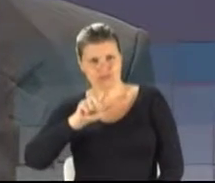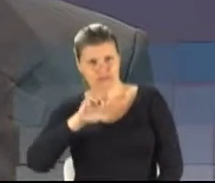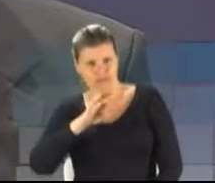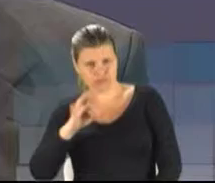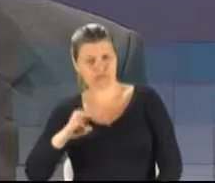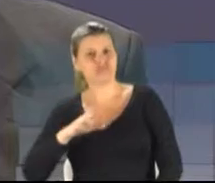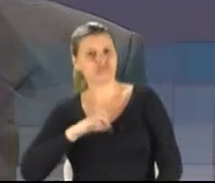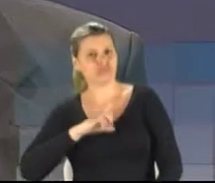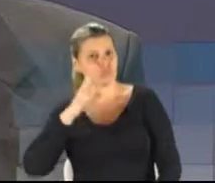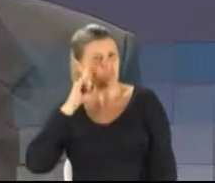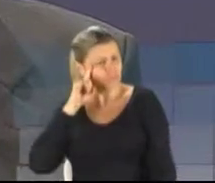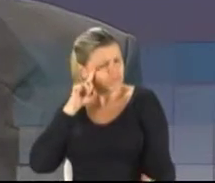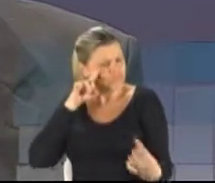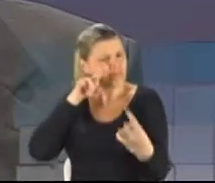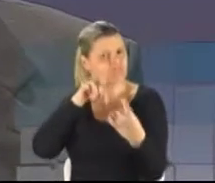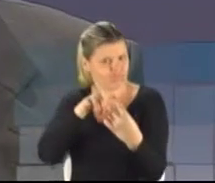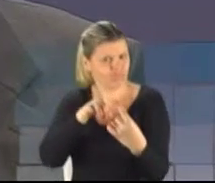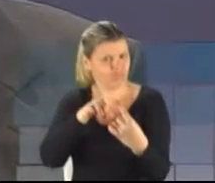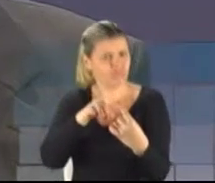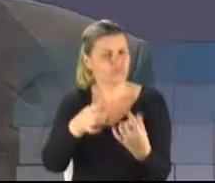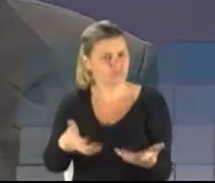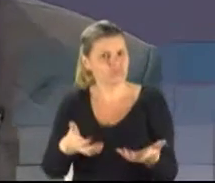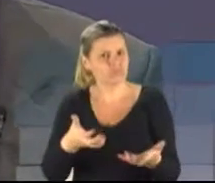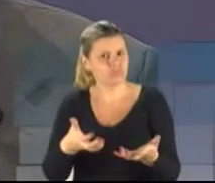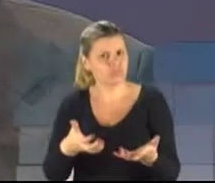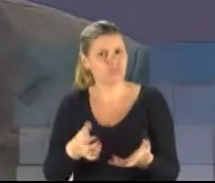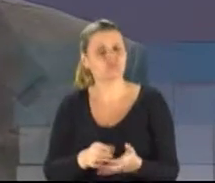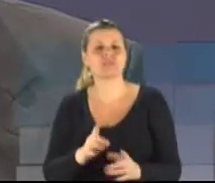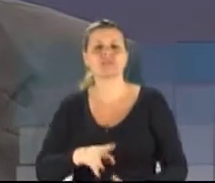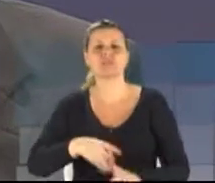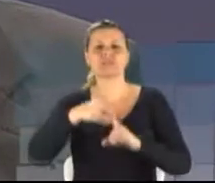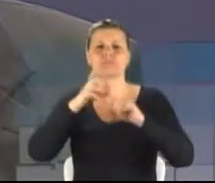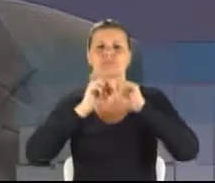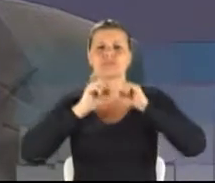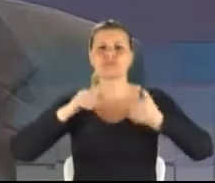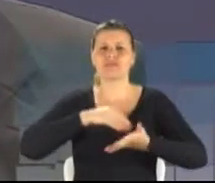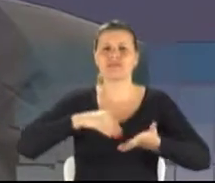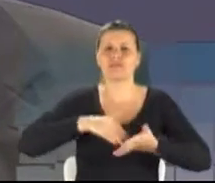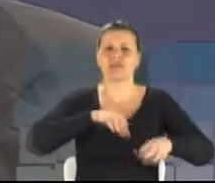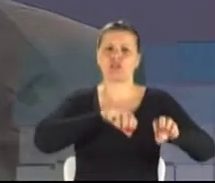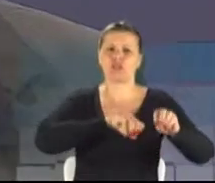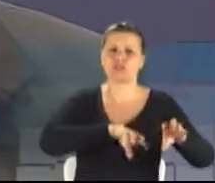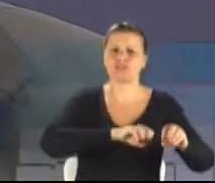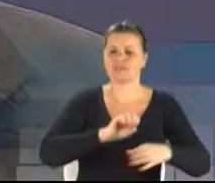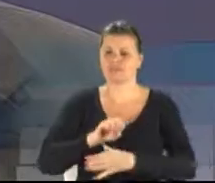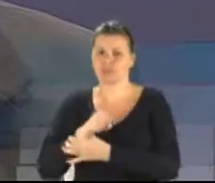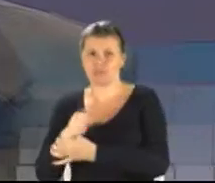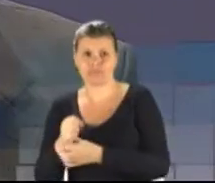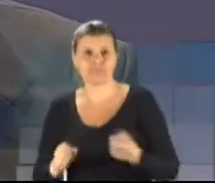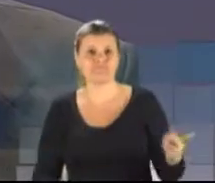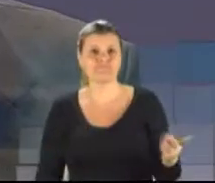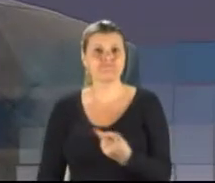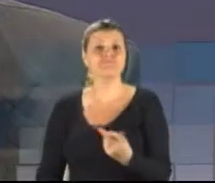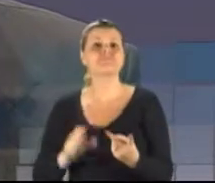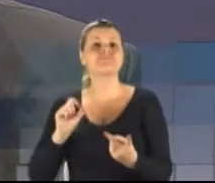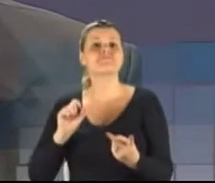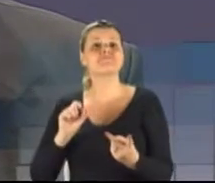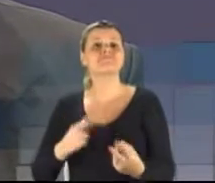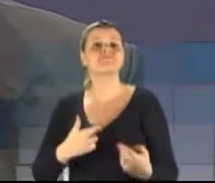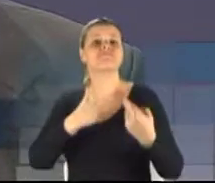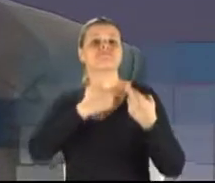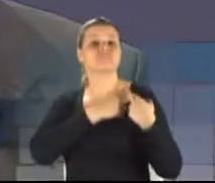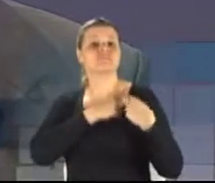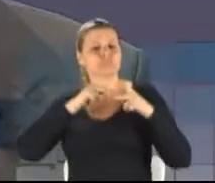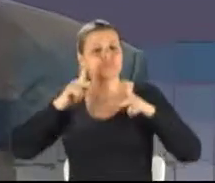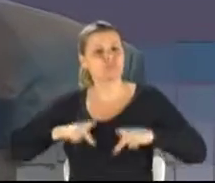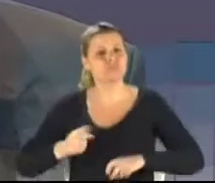as secretarias principais educação segurança Elas serão dirigidas por pessoas técnicas que